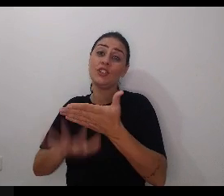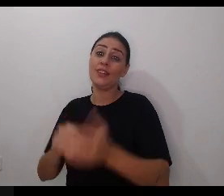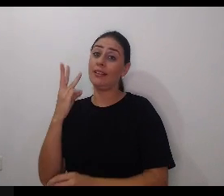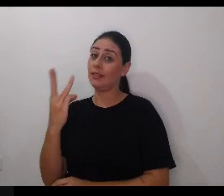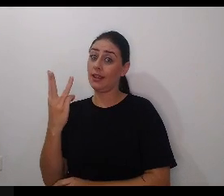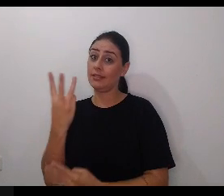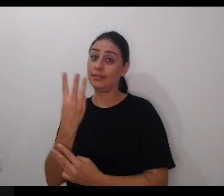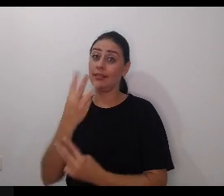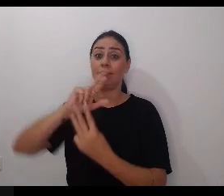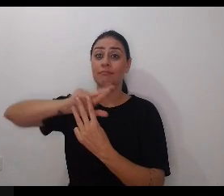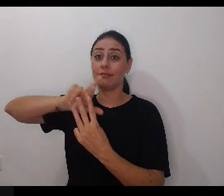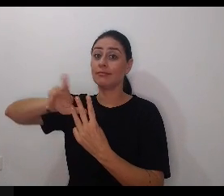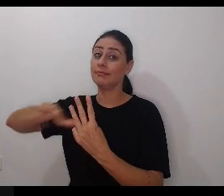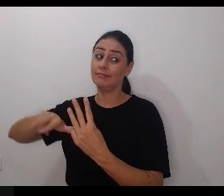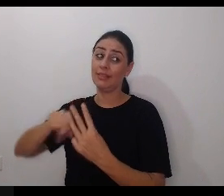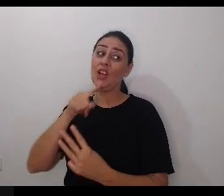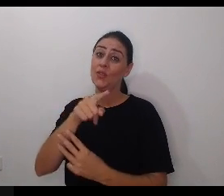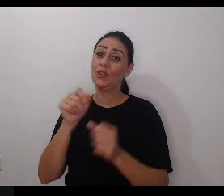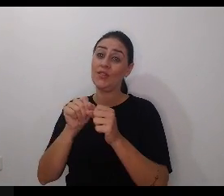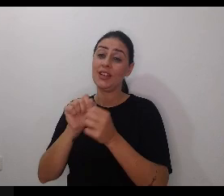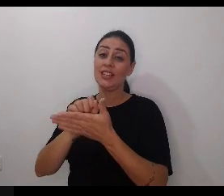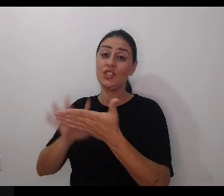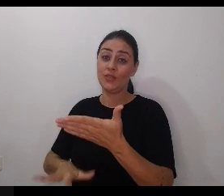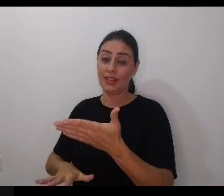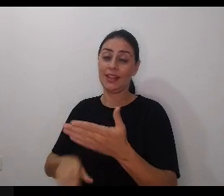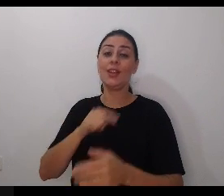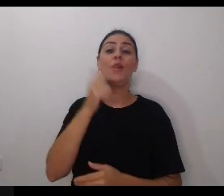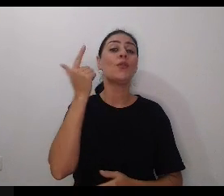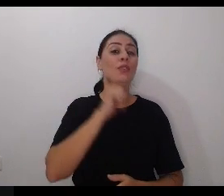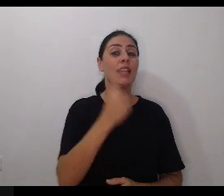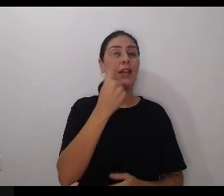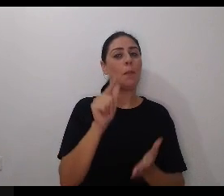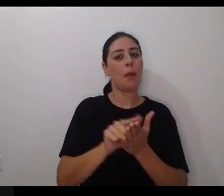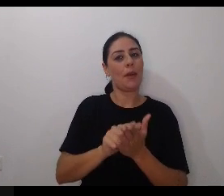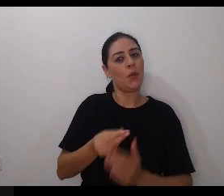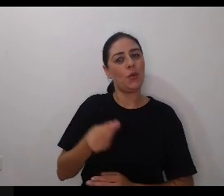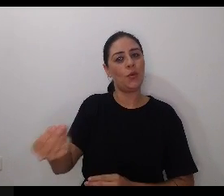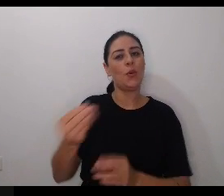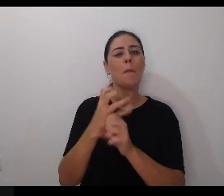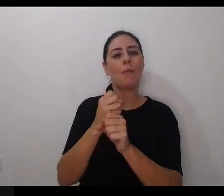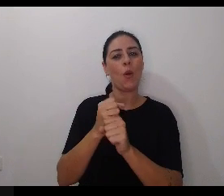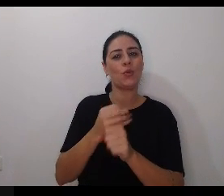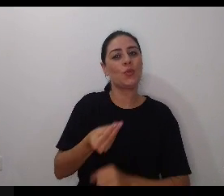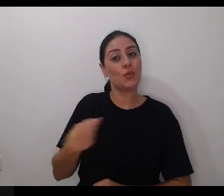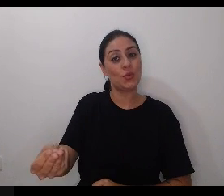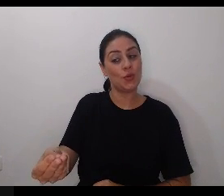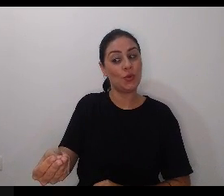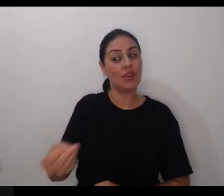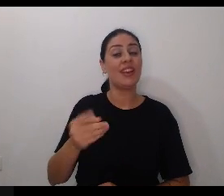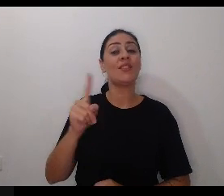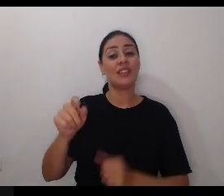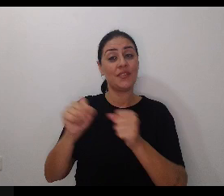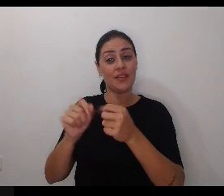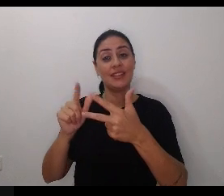tempo de jogar no celular, ela precisa fazer 3 atividades diferentes, por exemplo. E aí, conforme ela vai fazendo as atividades, ela ganha